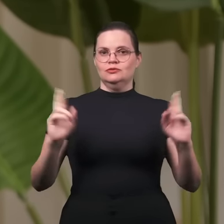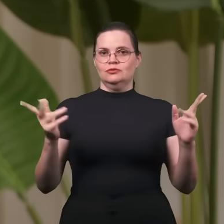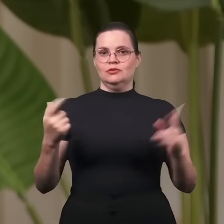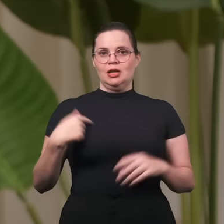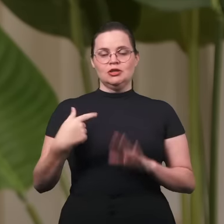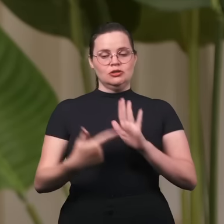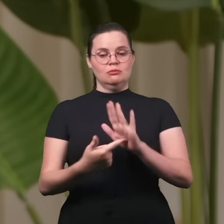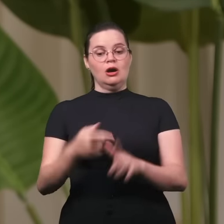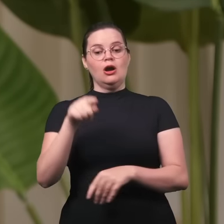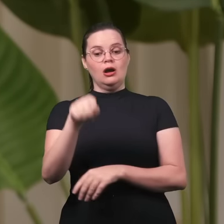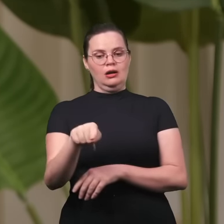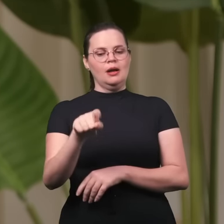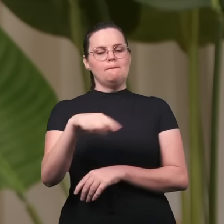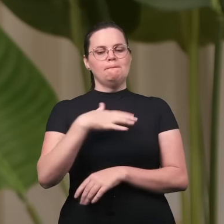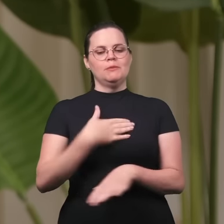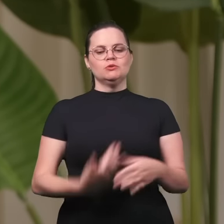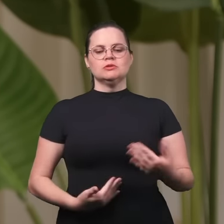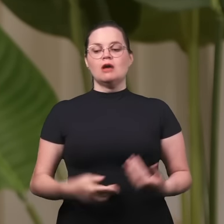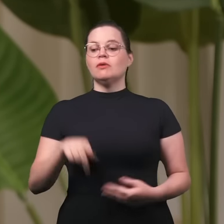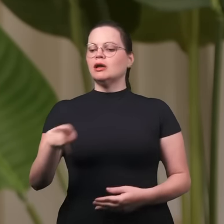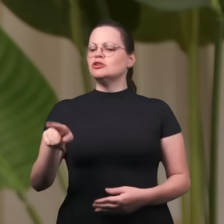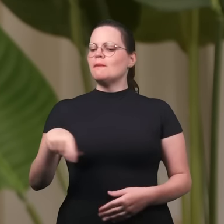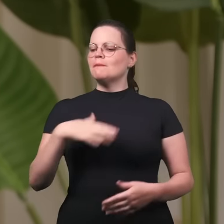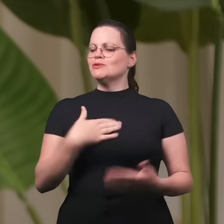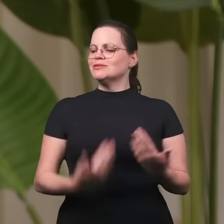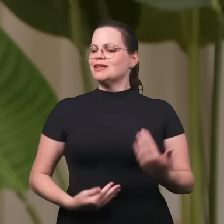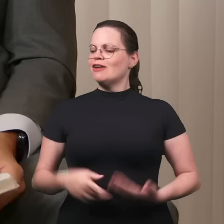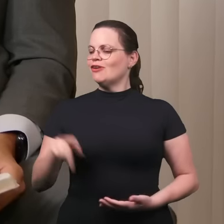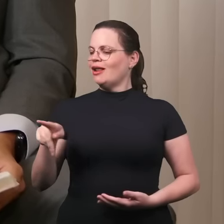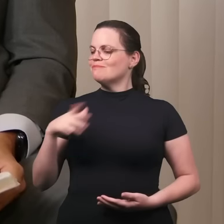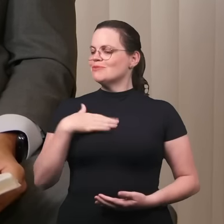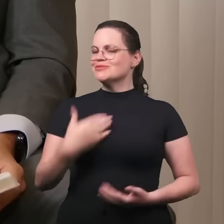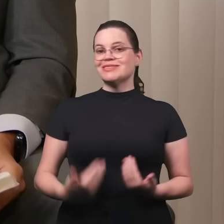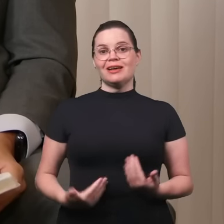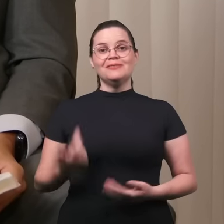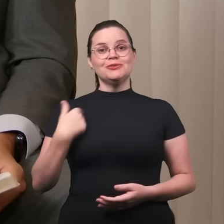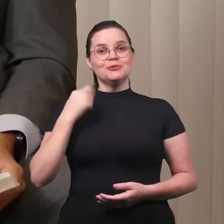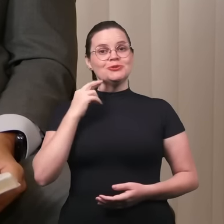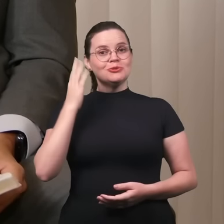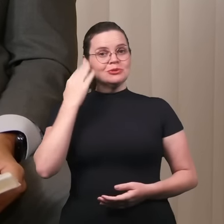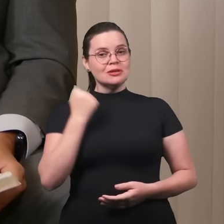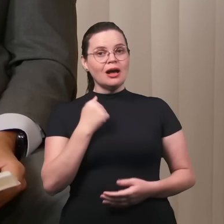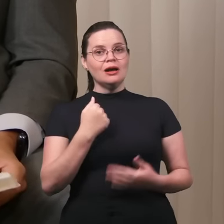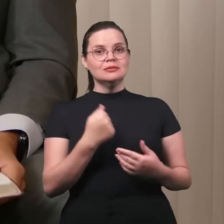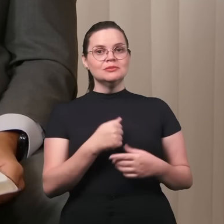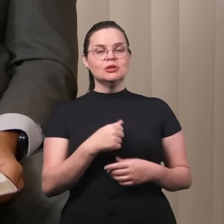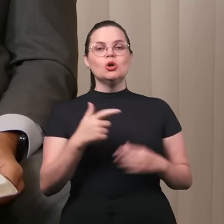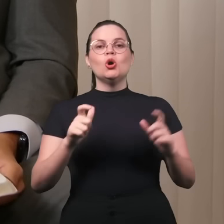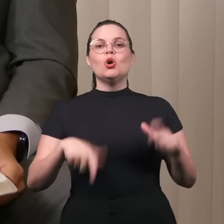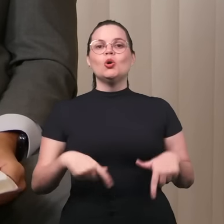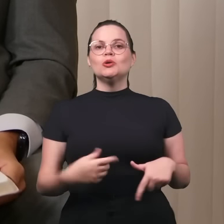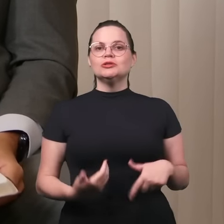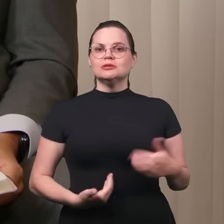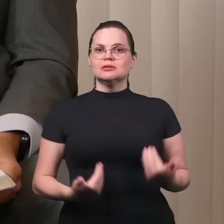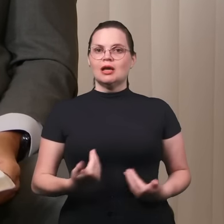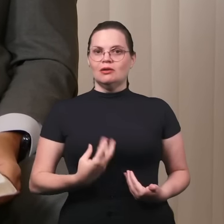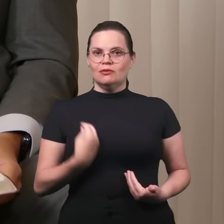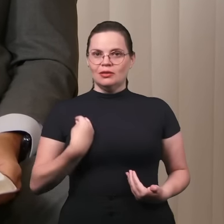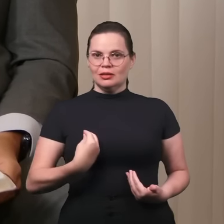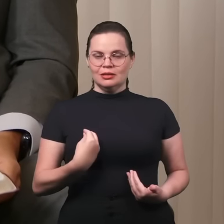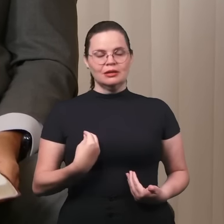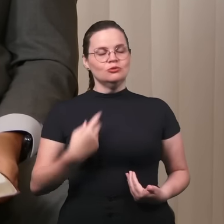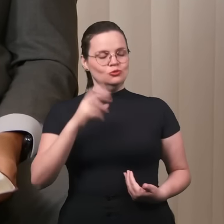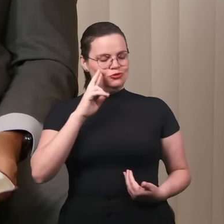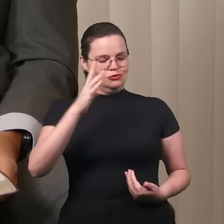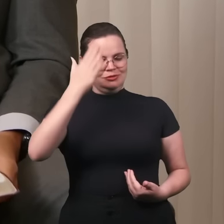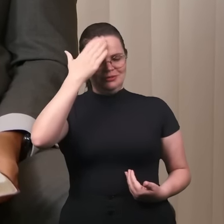este é o meu servo, né? E o Senhor sabe aonde o servo está, né? Eu sempre costumo dizer na igreja que o Senhor, ele